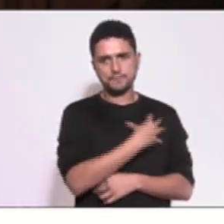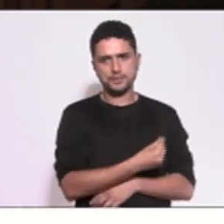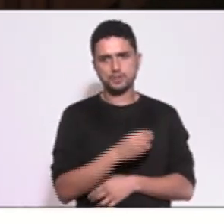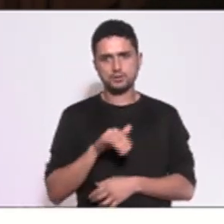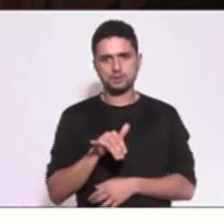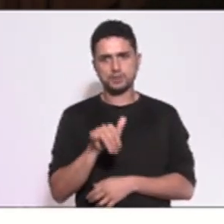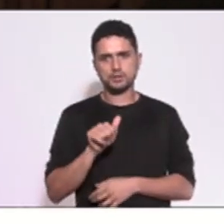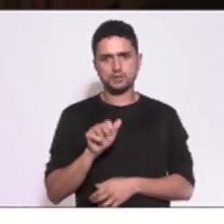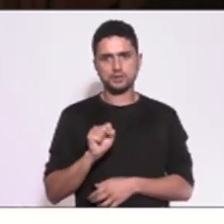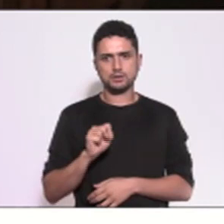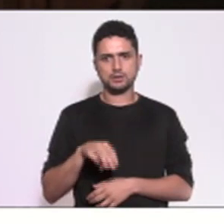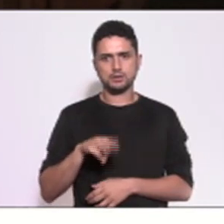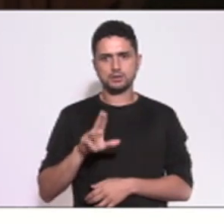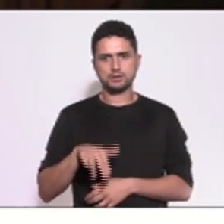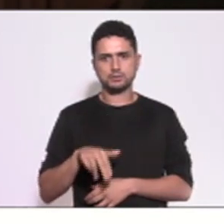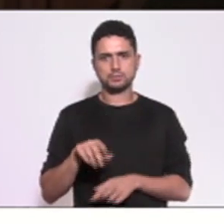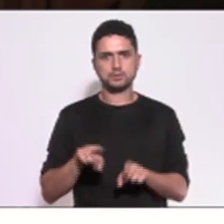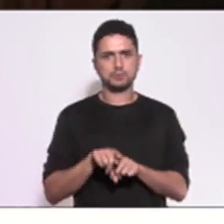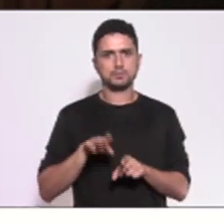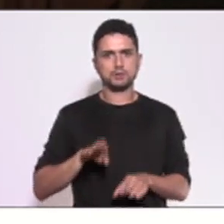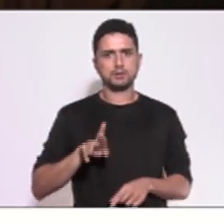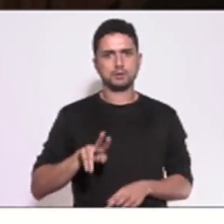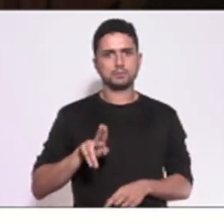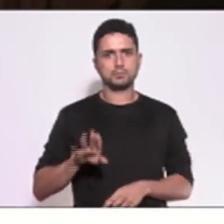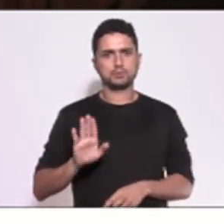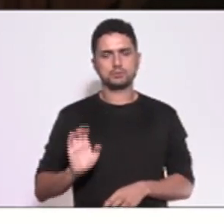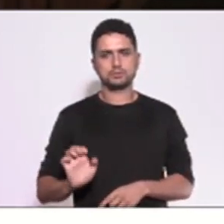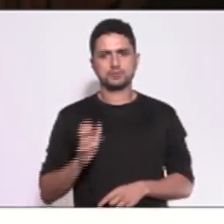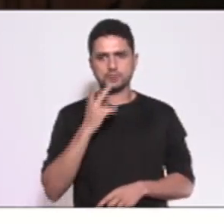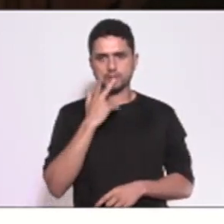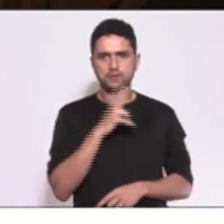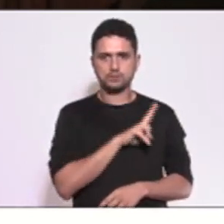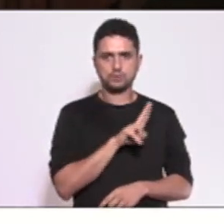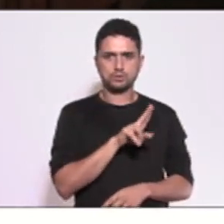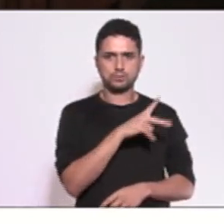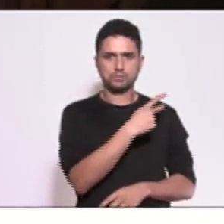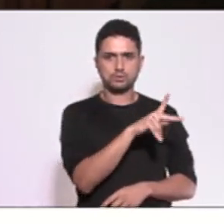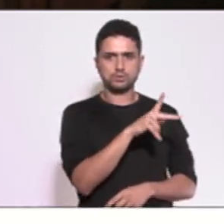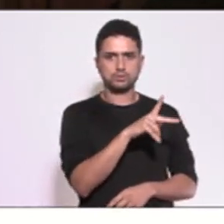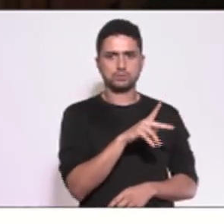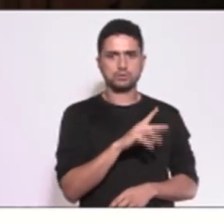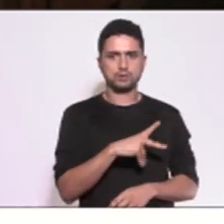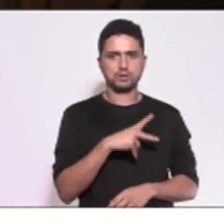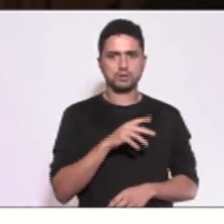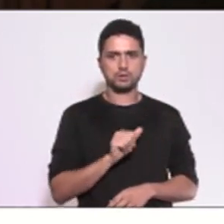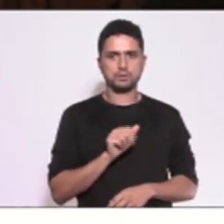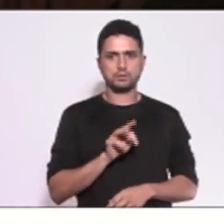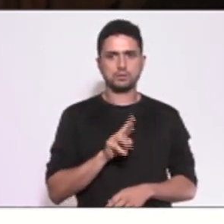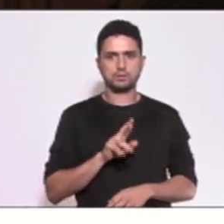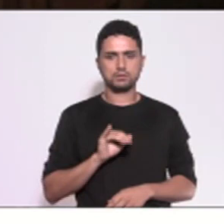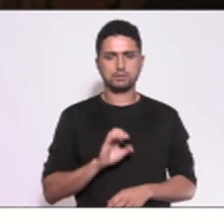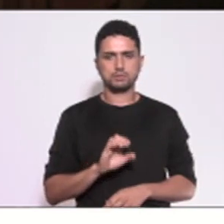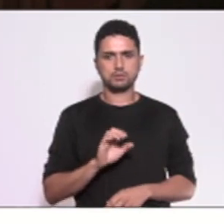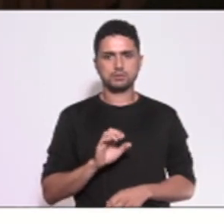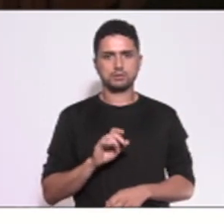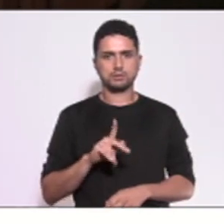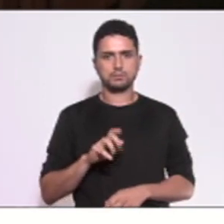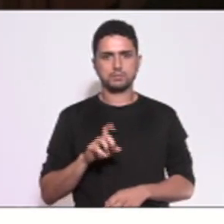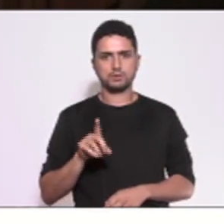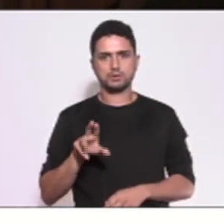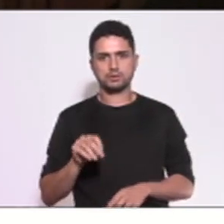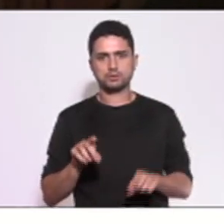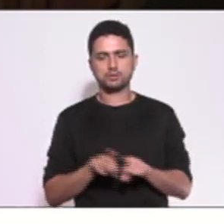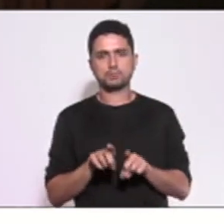Yasmin e Bruce, que falaram em nome dos meus filhos Patrick e Pedro, e também dos